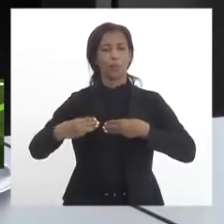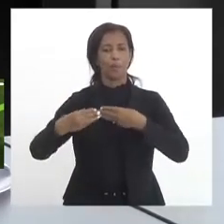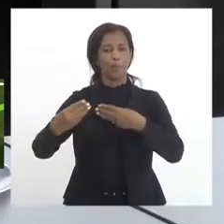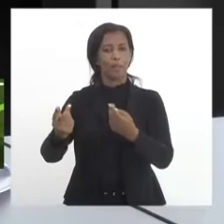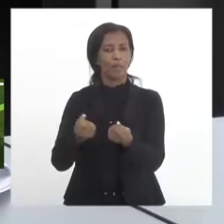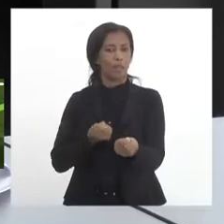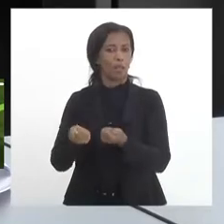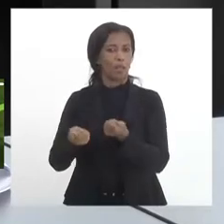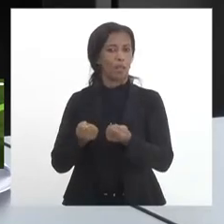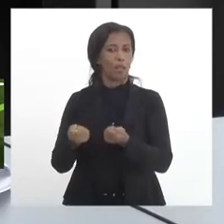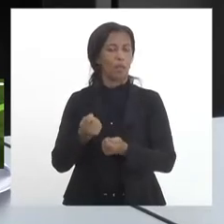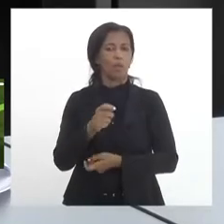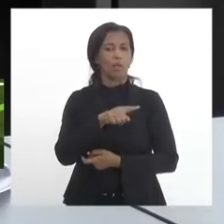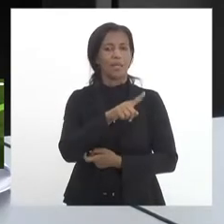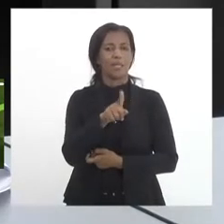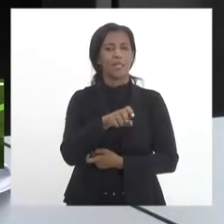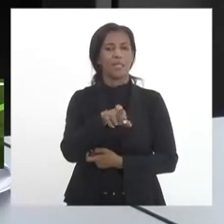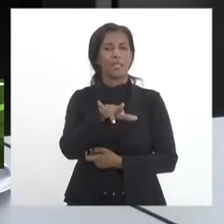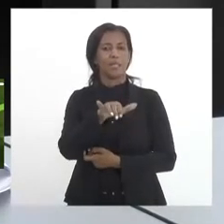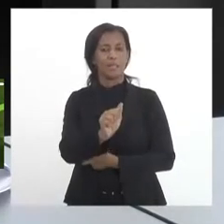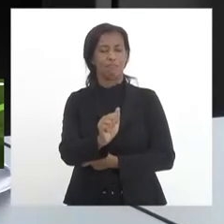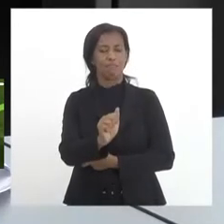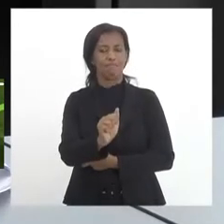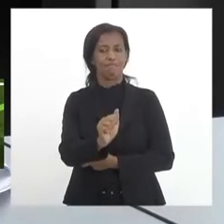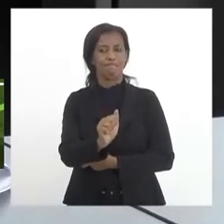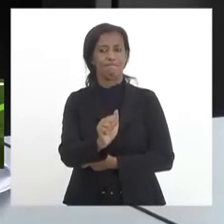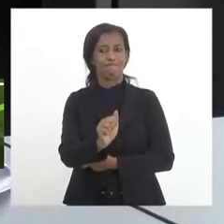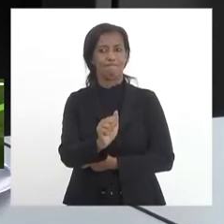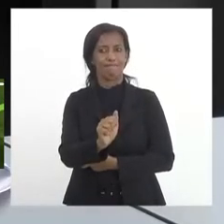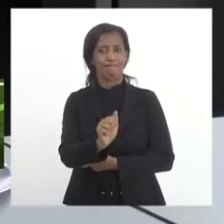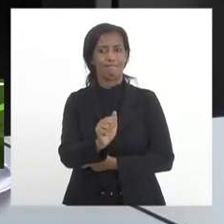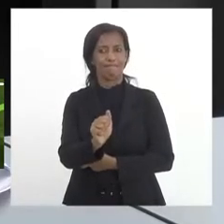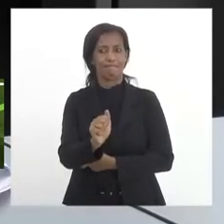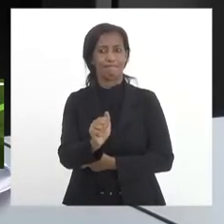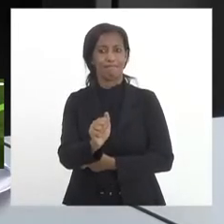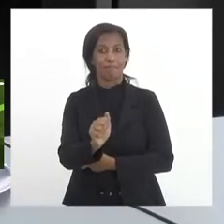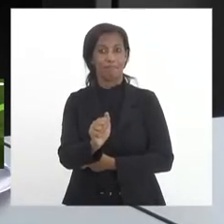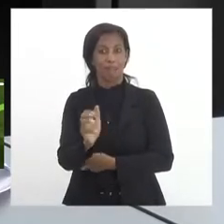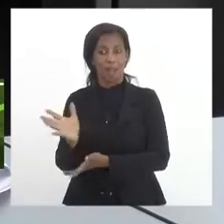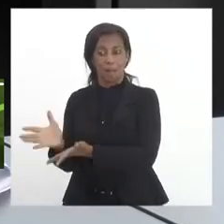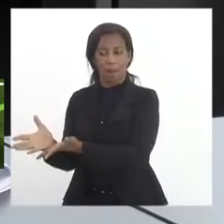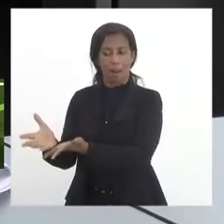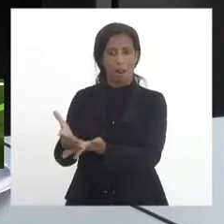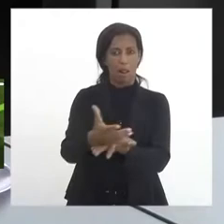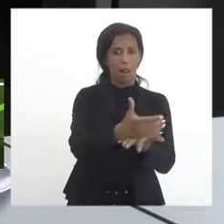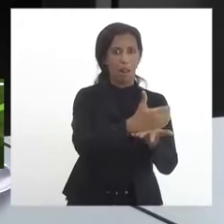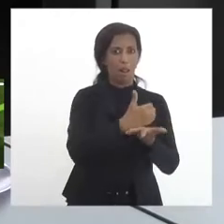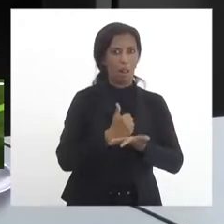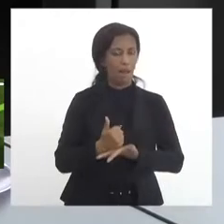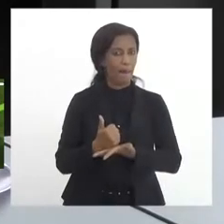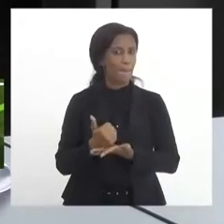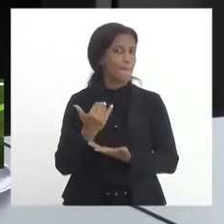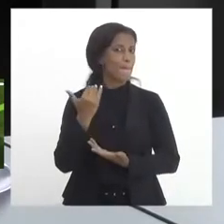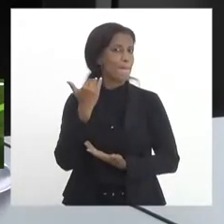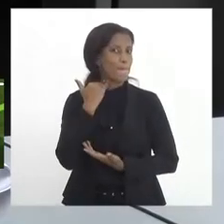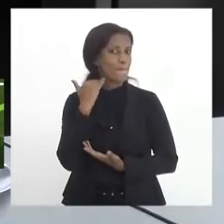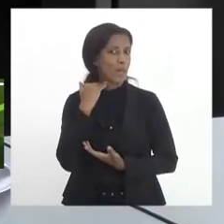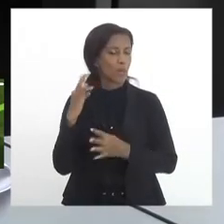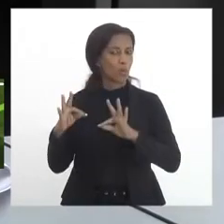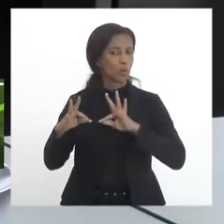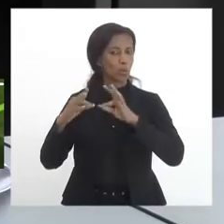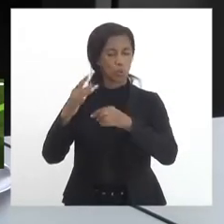Economia, Zélia Cardoso, na mão grande, tomou 95. Os depósitos bancários de todo mundo. 95. Na mão grande.